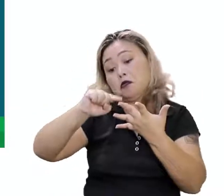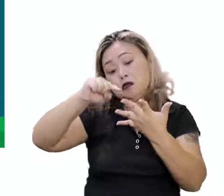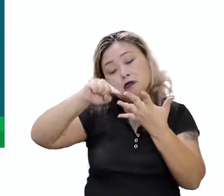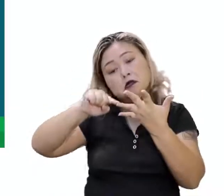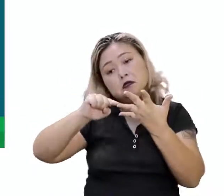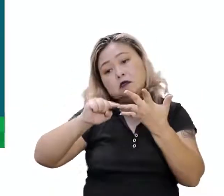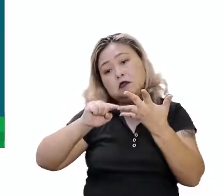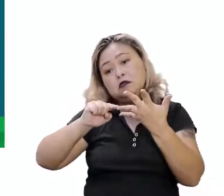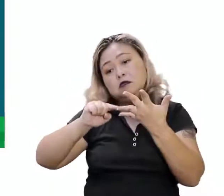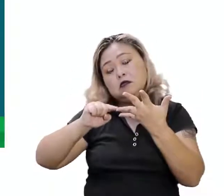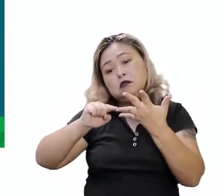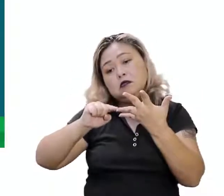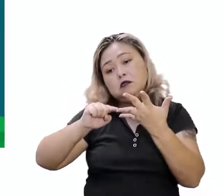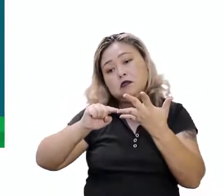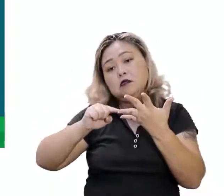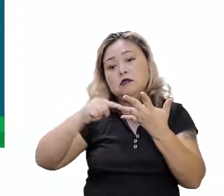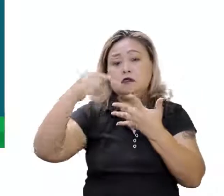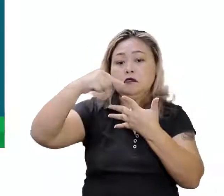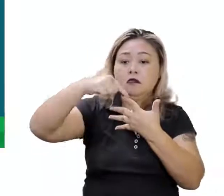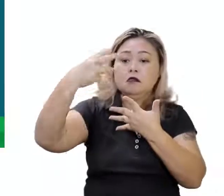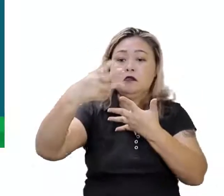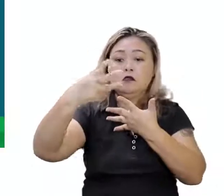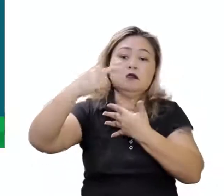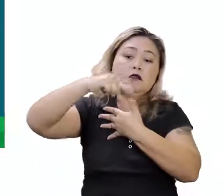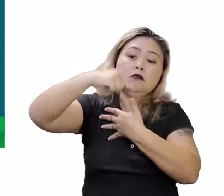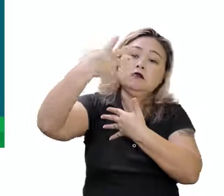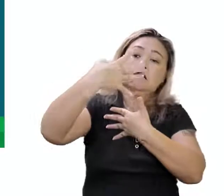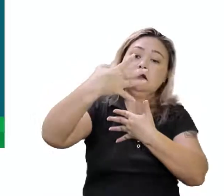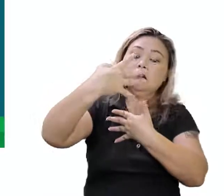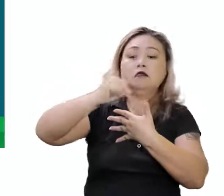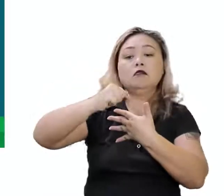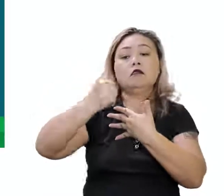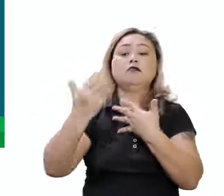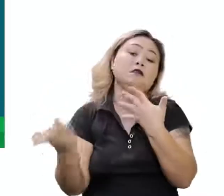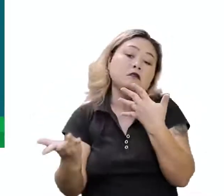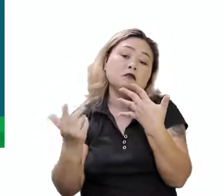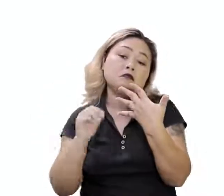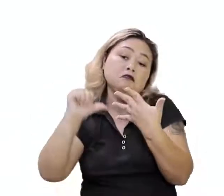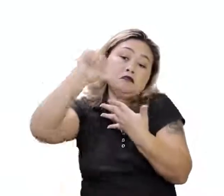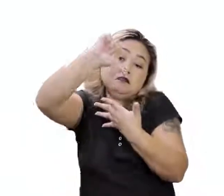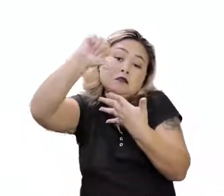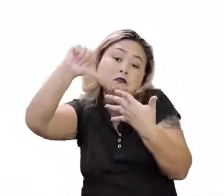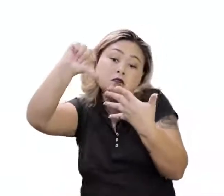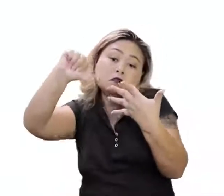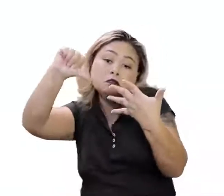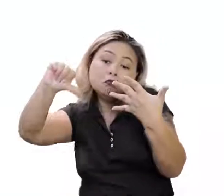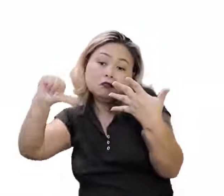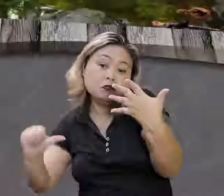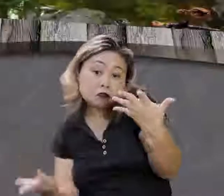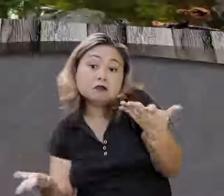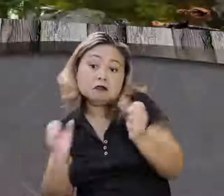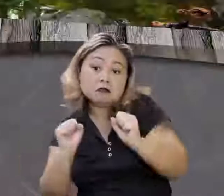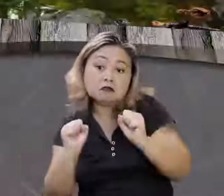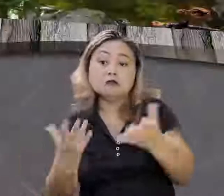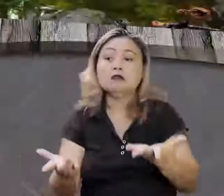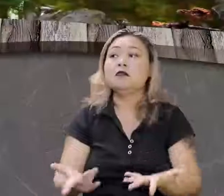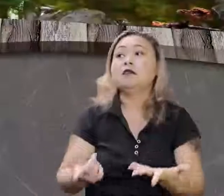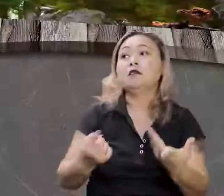onívoro, pode apresentar também no terceiro, no quarto nível trófico. Tá certo, galera?